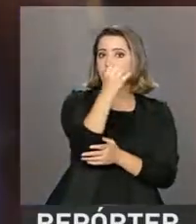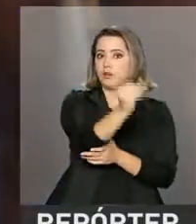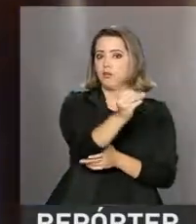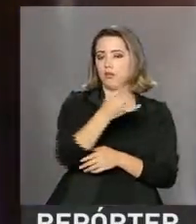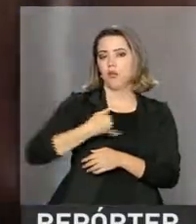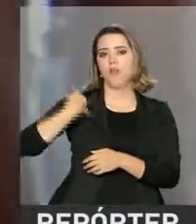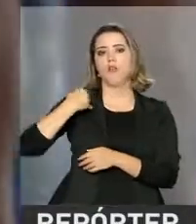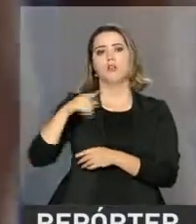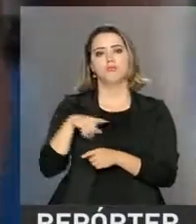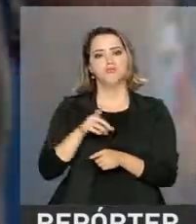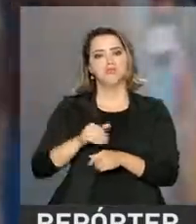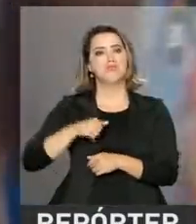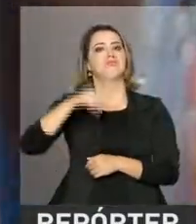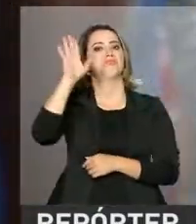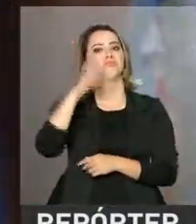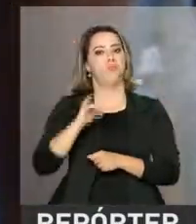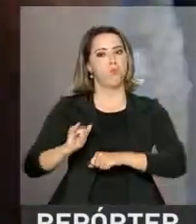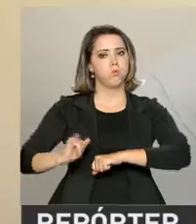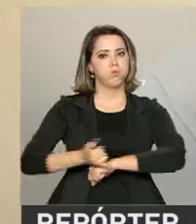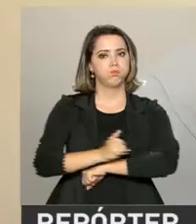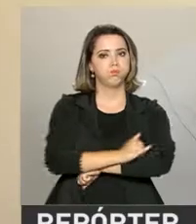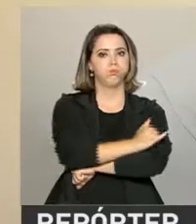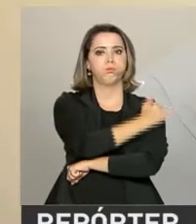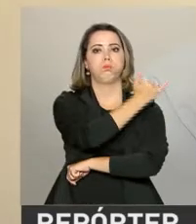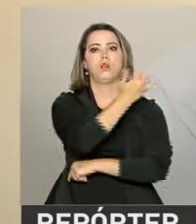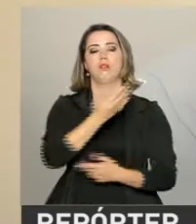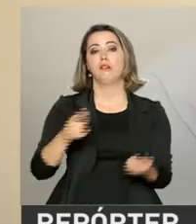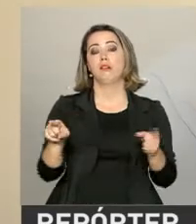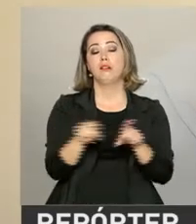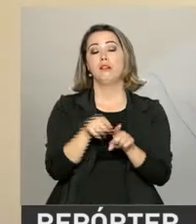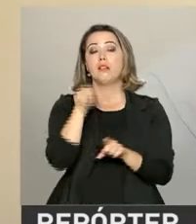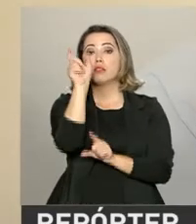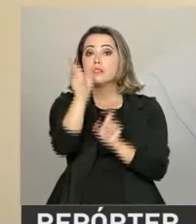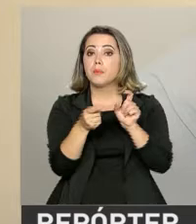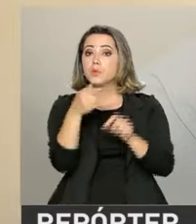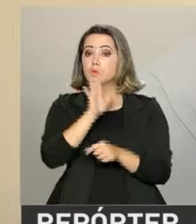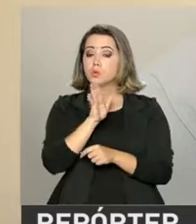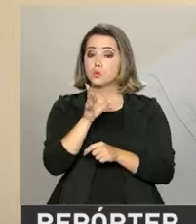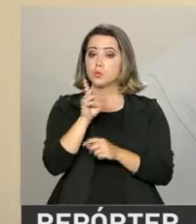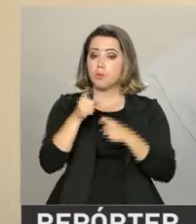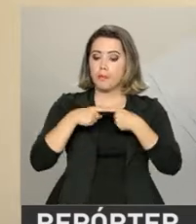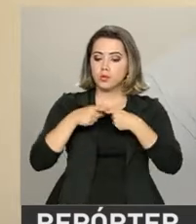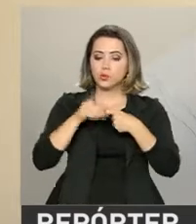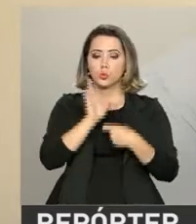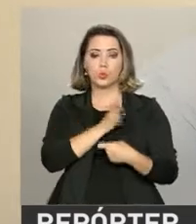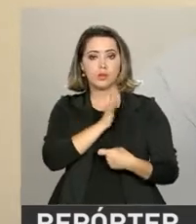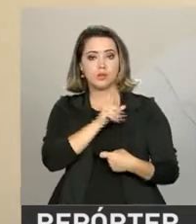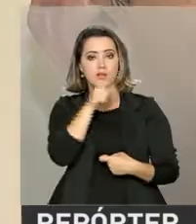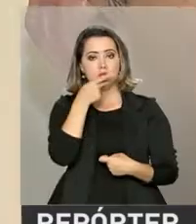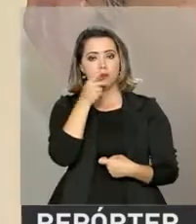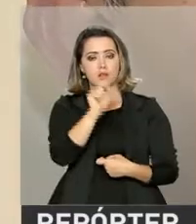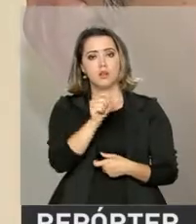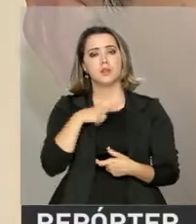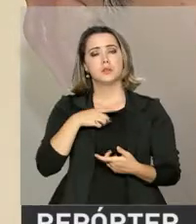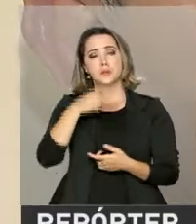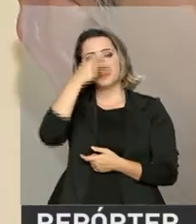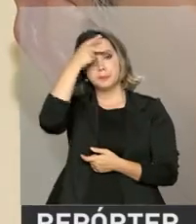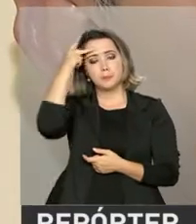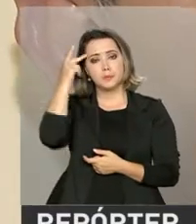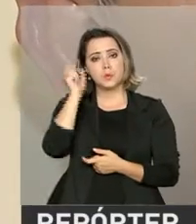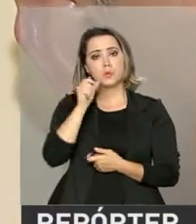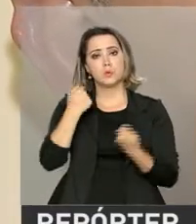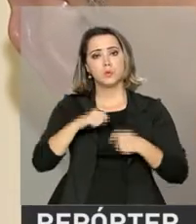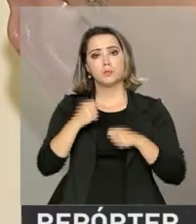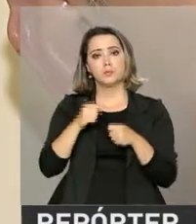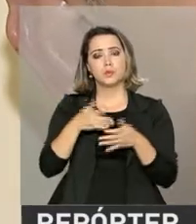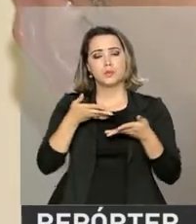entre os que mais apresentam a alta obesidade. Para este cardiologista, a educação sobre estilo de vida e hábitos alimentares tem